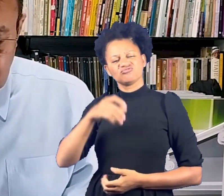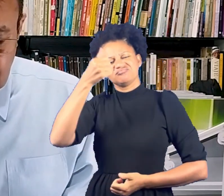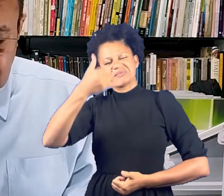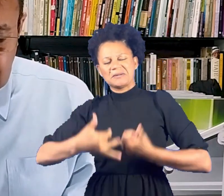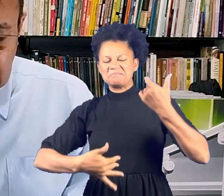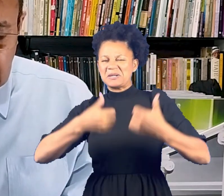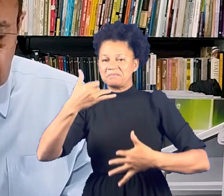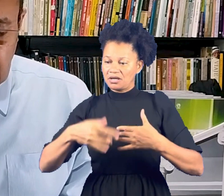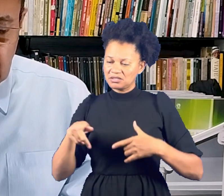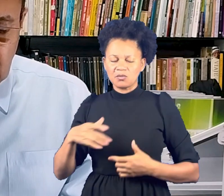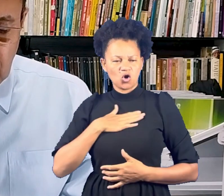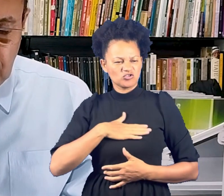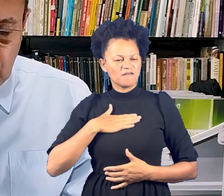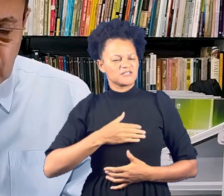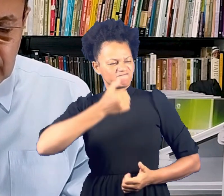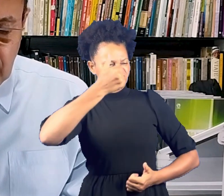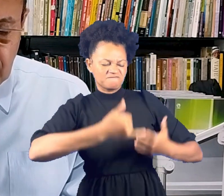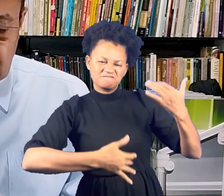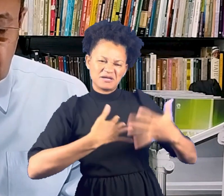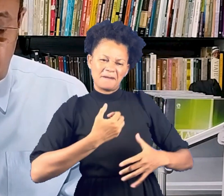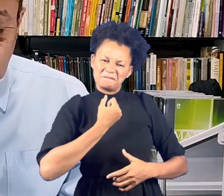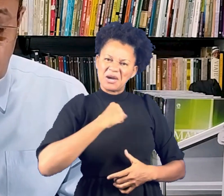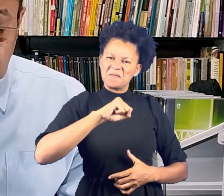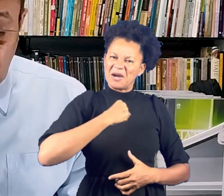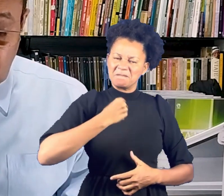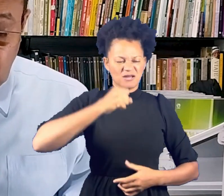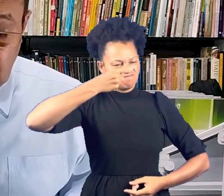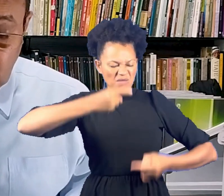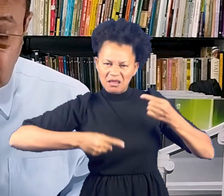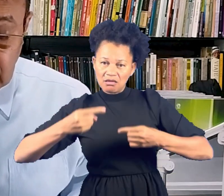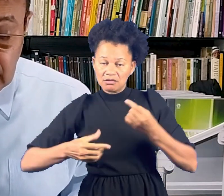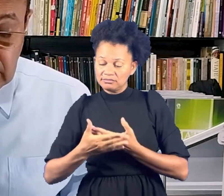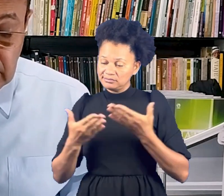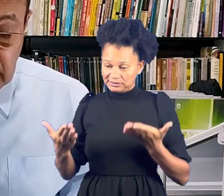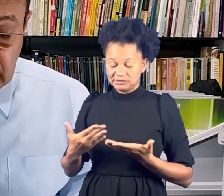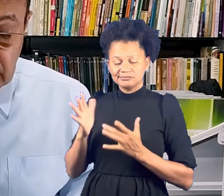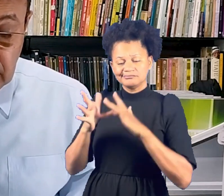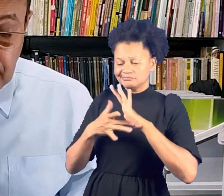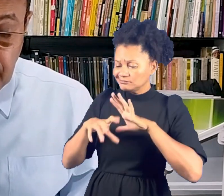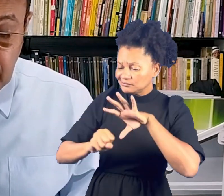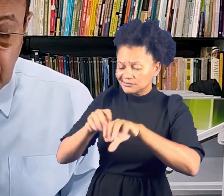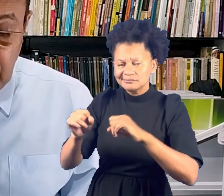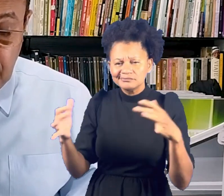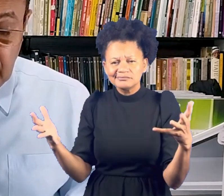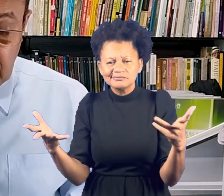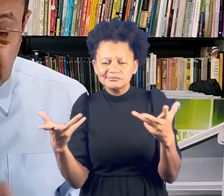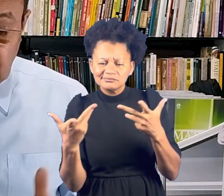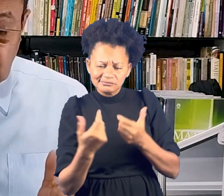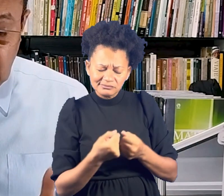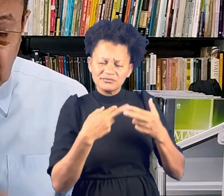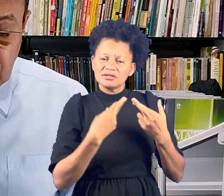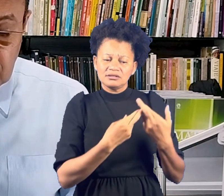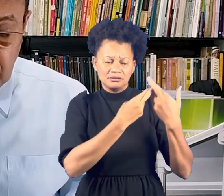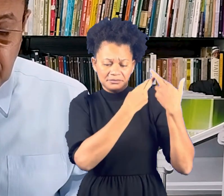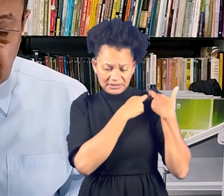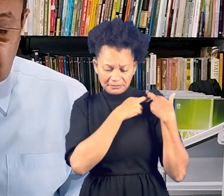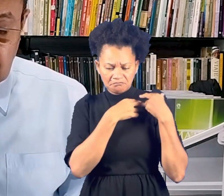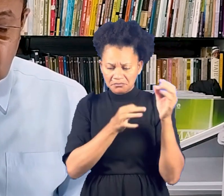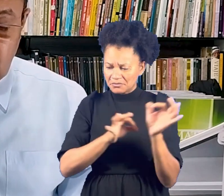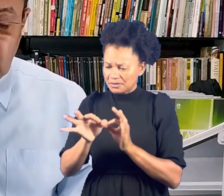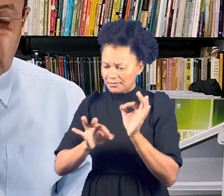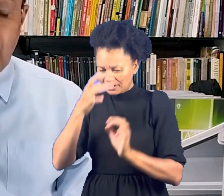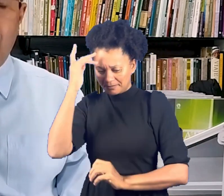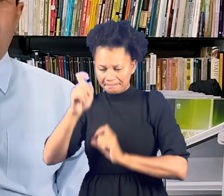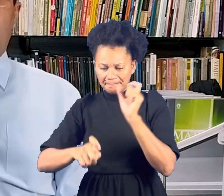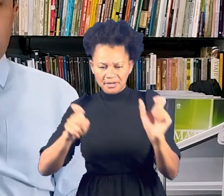debatedor. E aí o ponto lá da frente diz: o esforço em busca da excelência em pequenas tarefas prepara